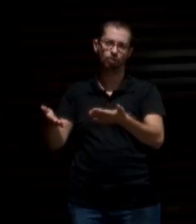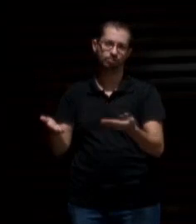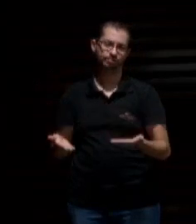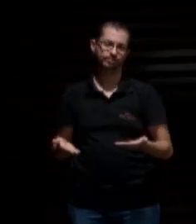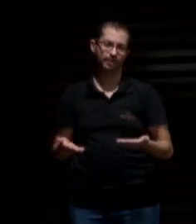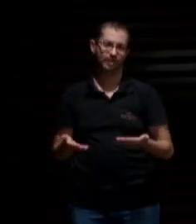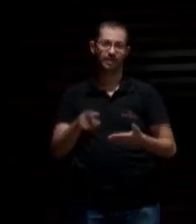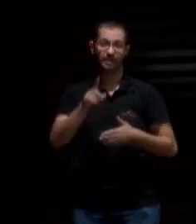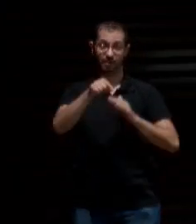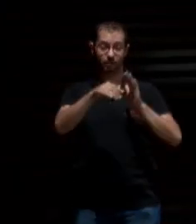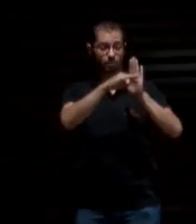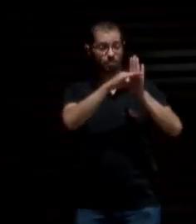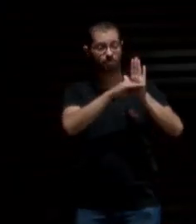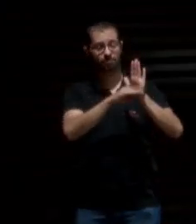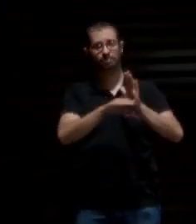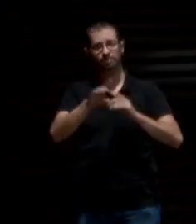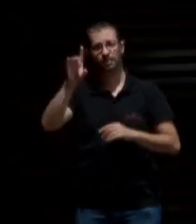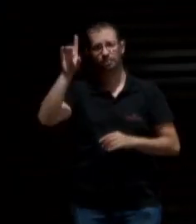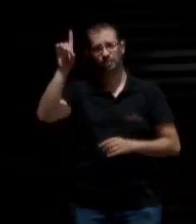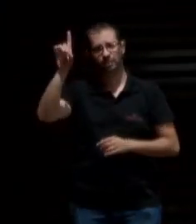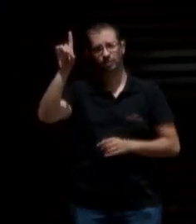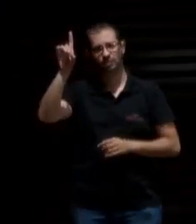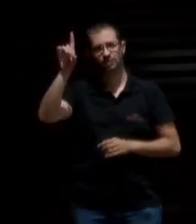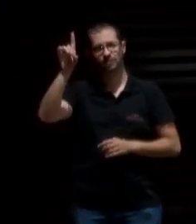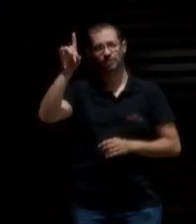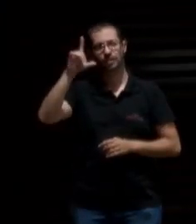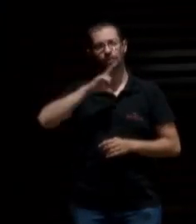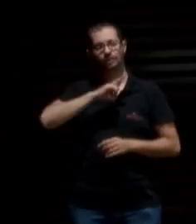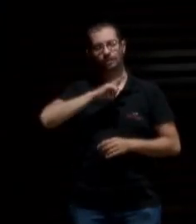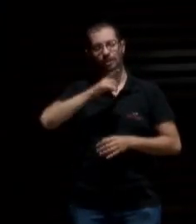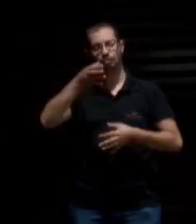Esse é o propósito de Deus, quando Ele tem o juízo na casa dEle.